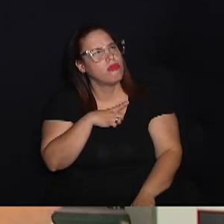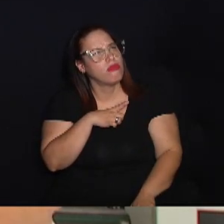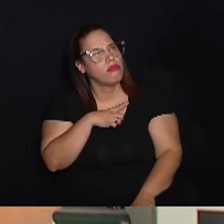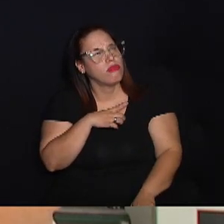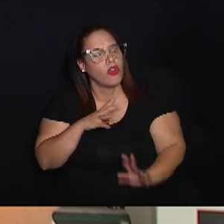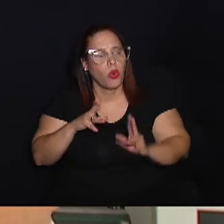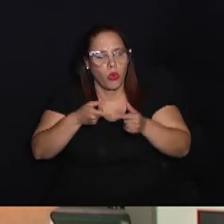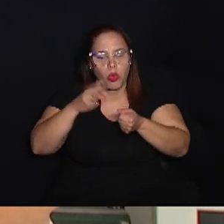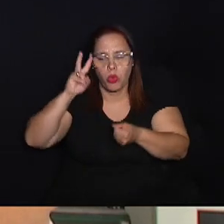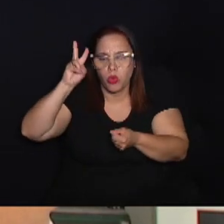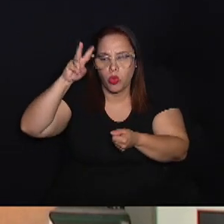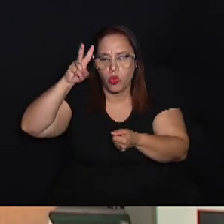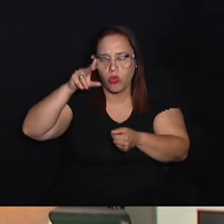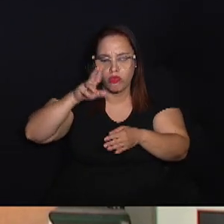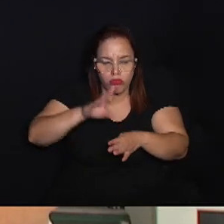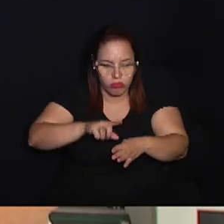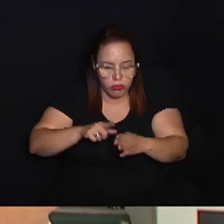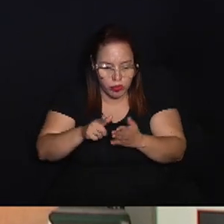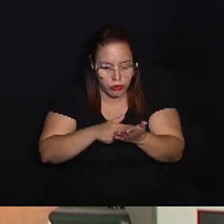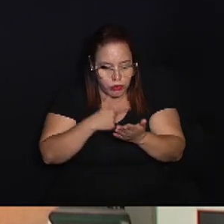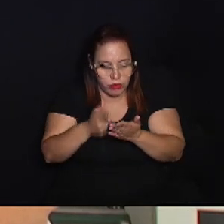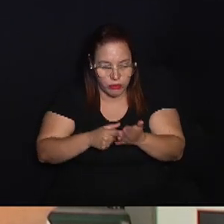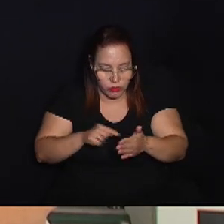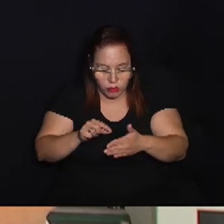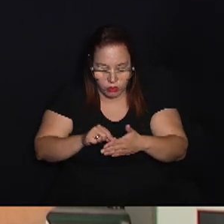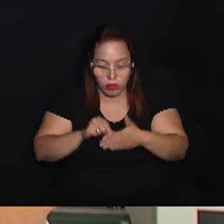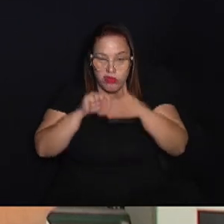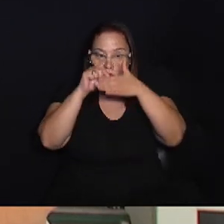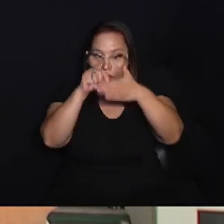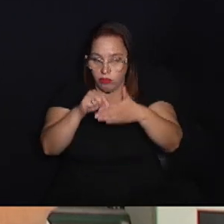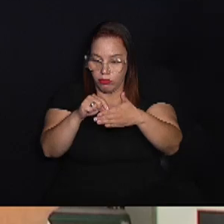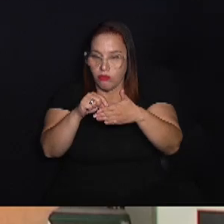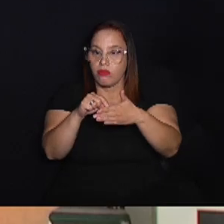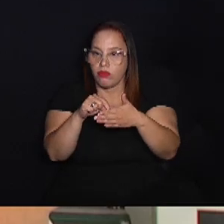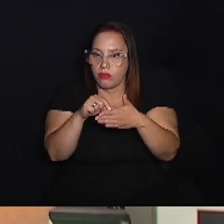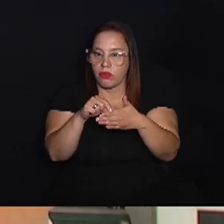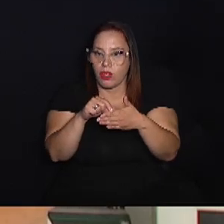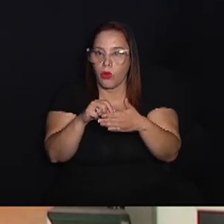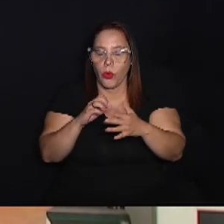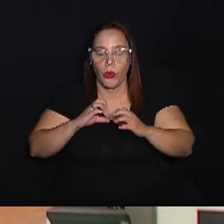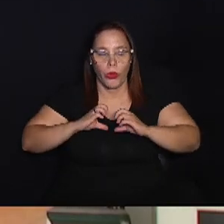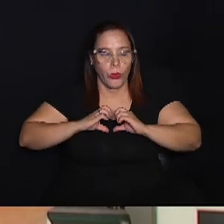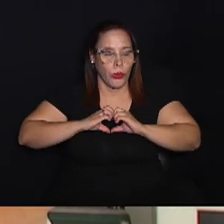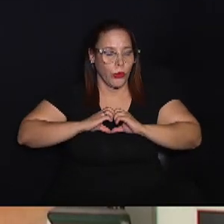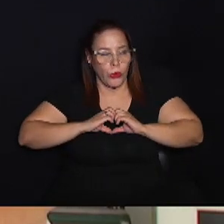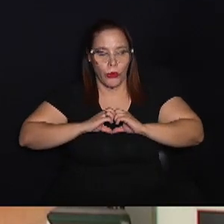todo o histórico dos livros físicos, né? A gente ter a paixão